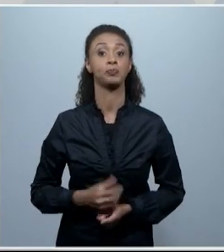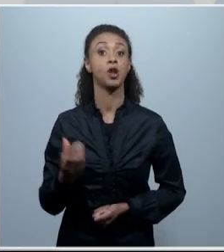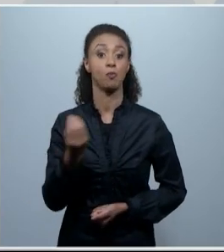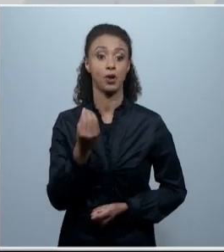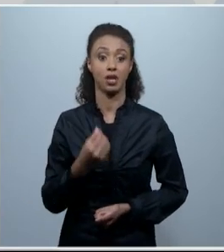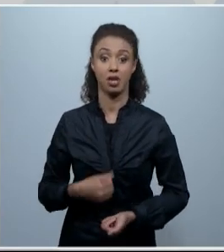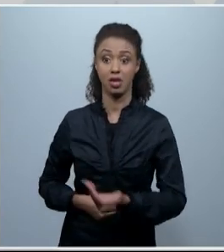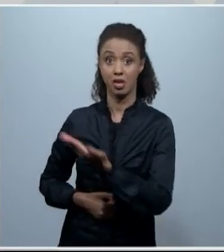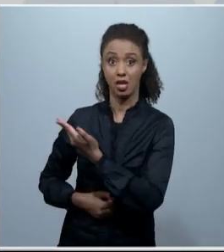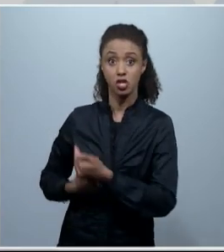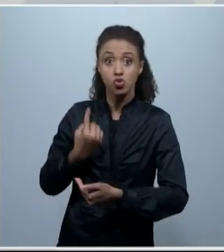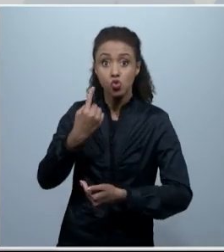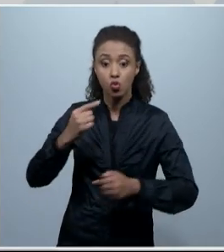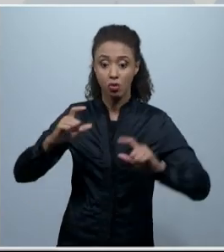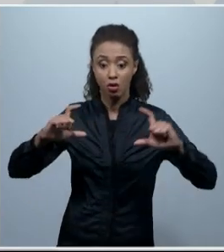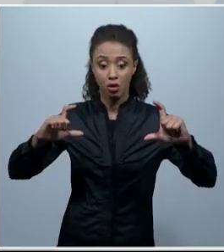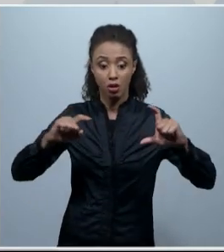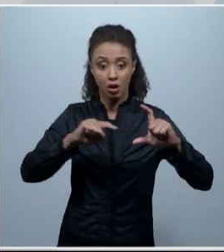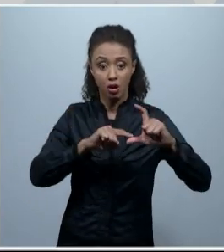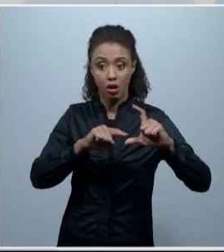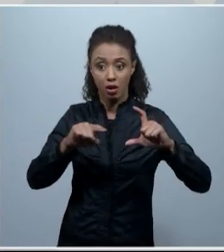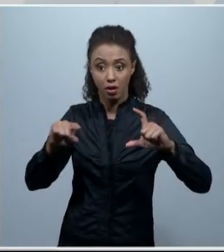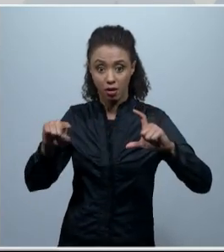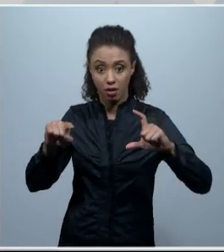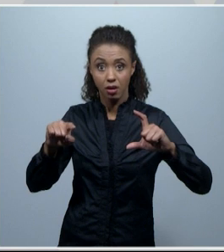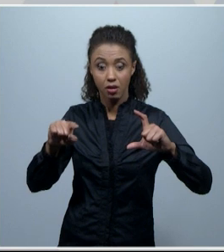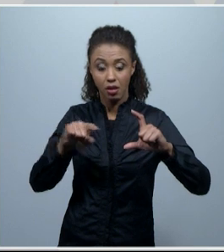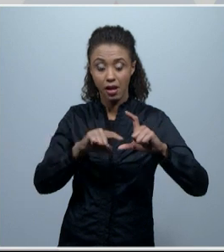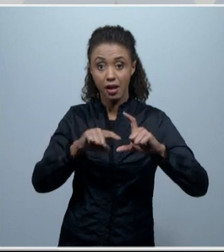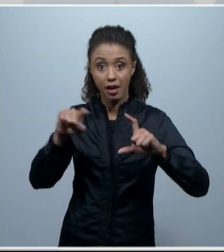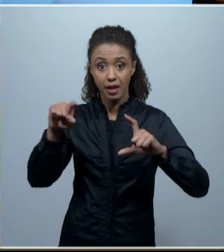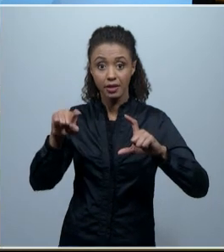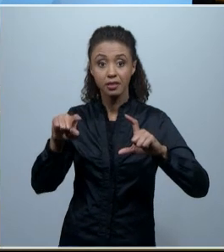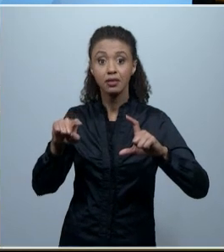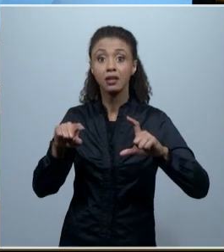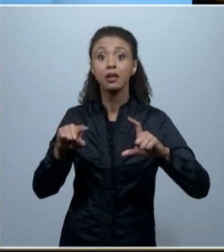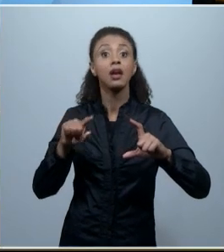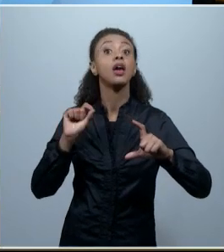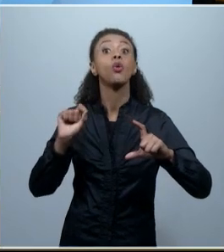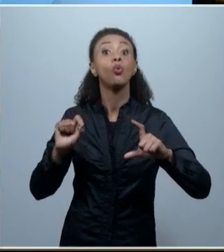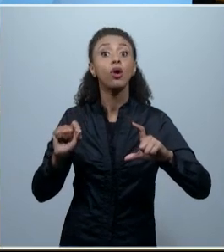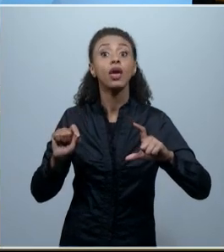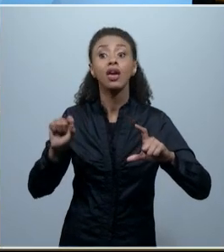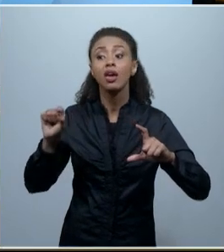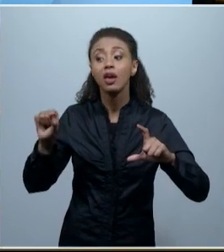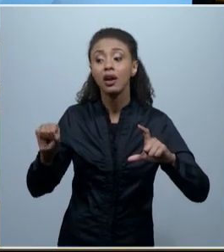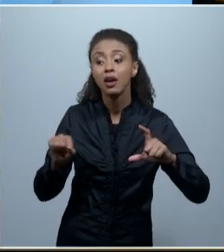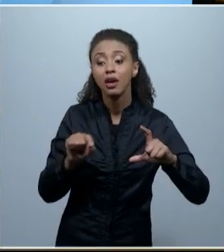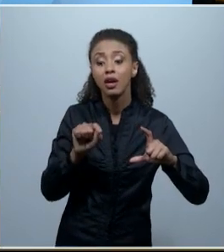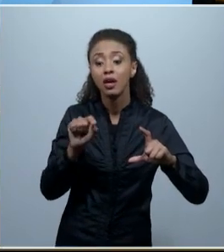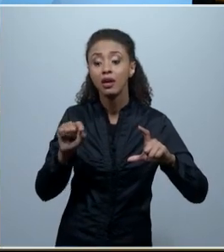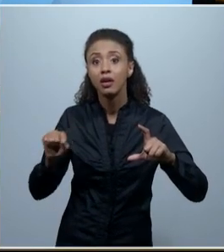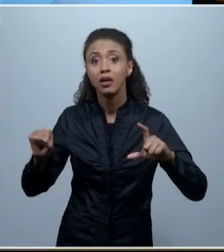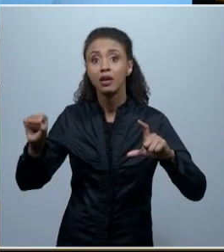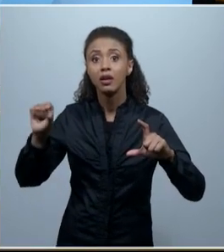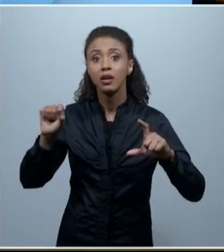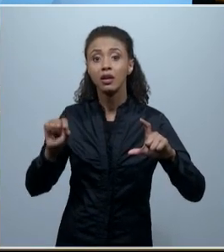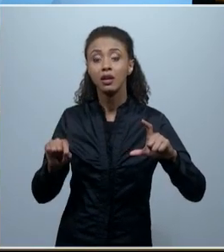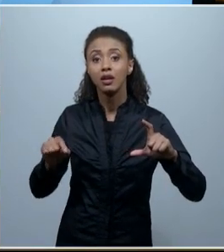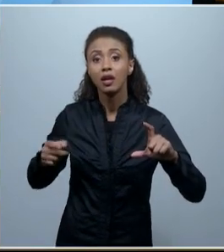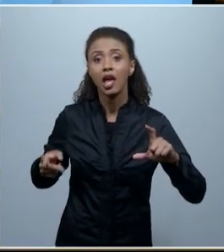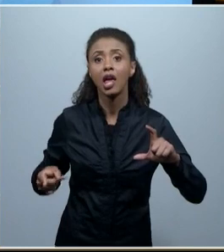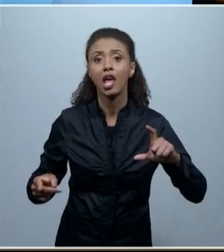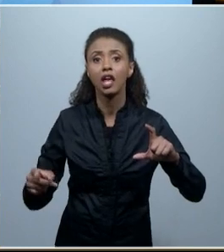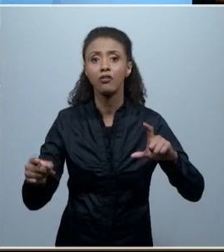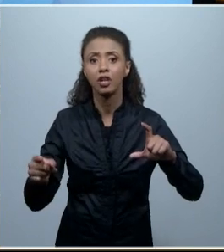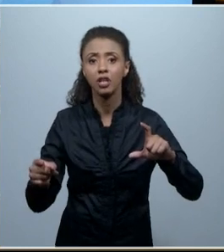estou chamando de reta tem que ser algo de medida infinitas a parte da axel matka todo o segmento de reta tá